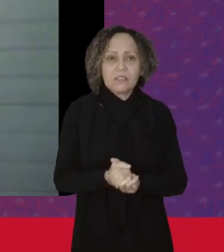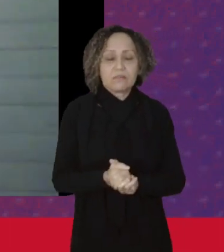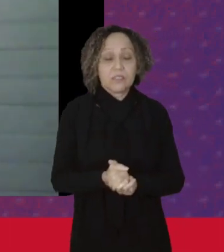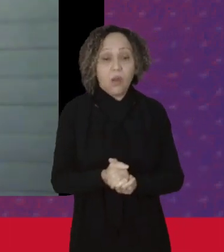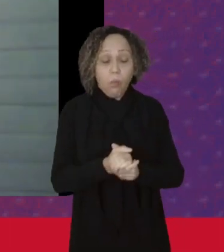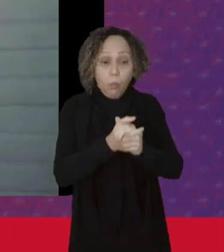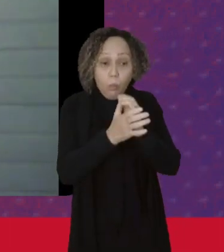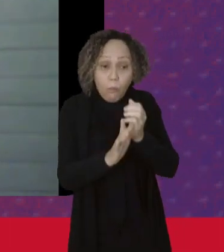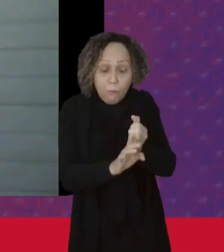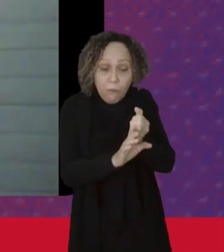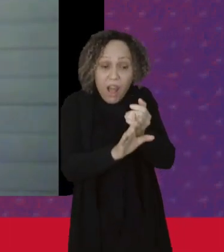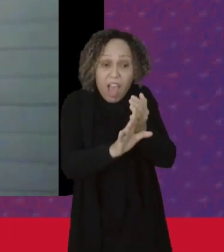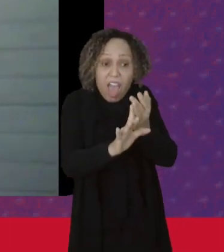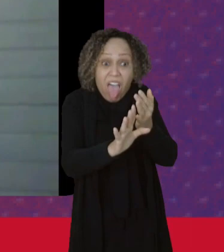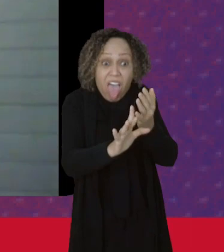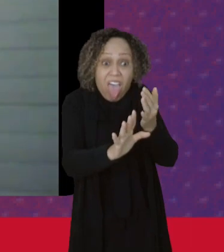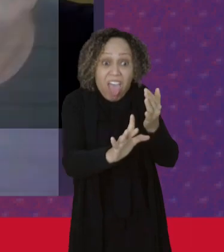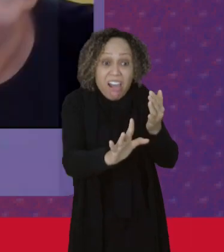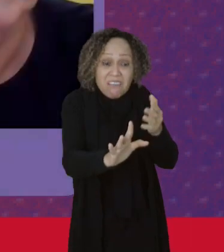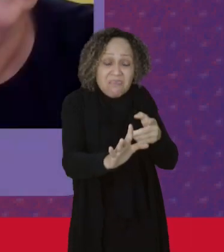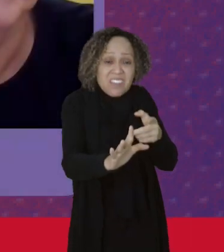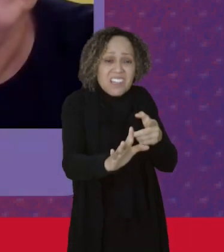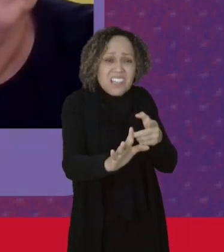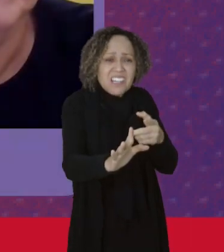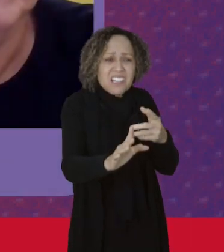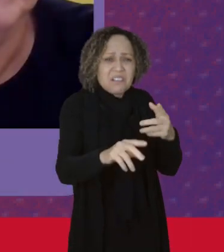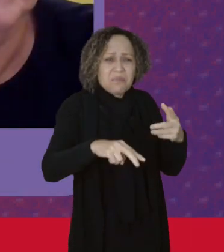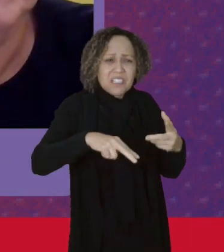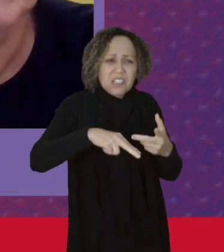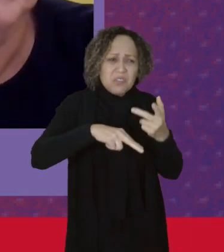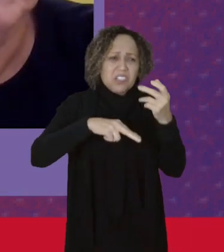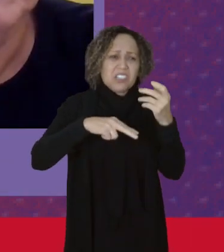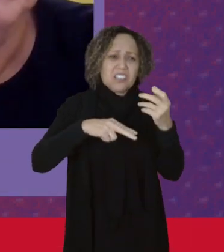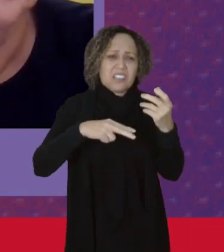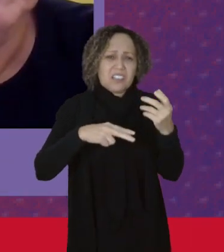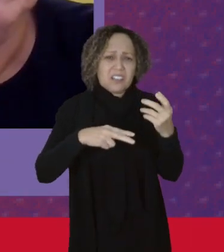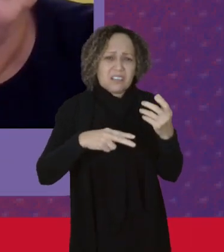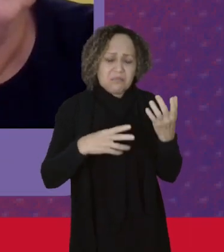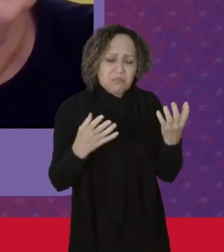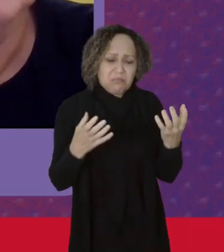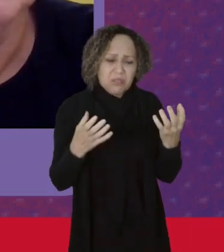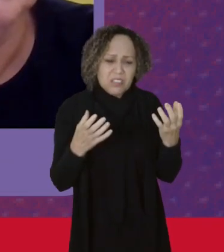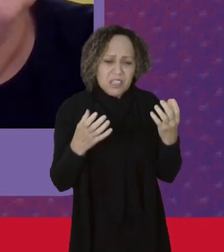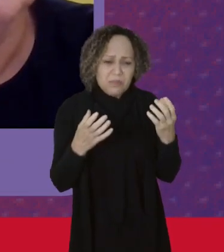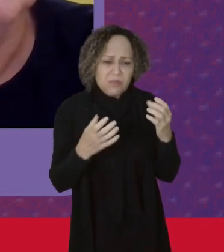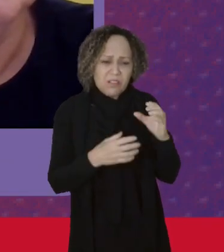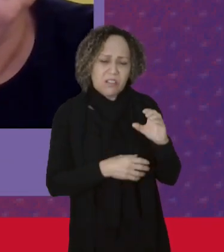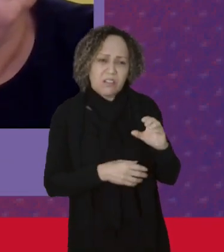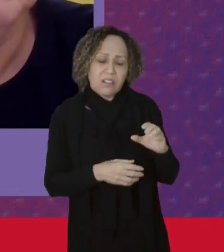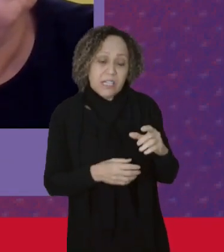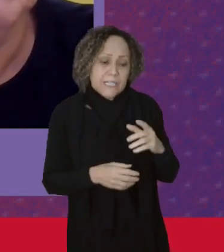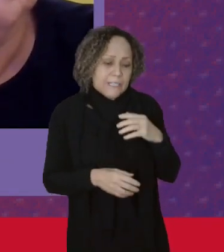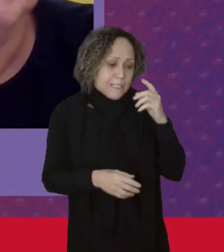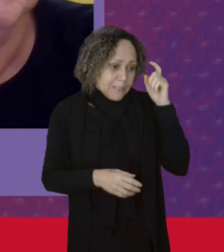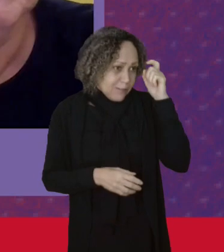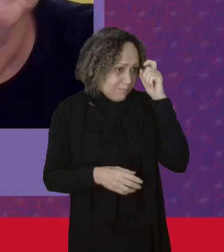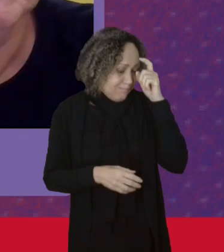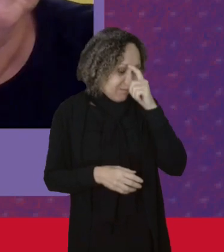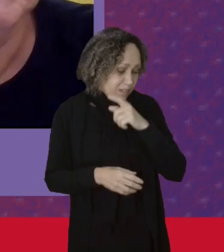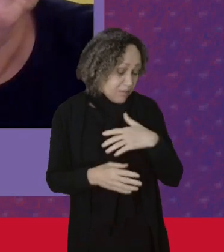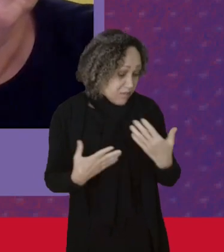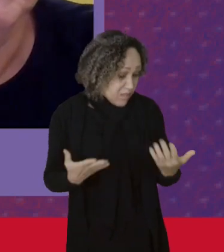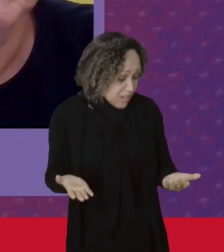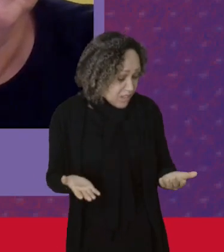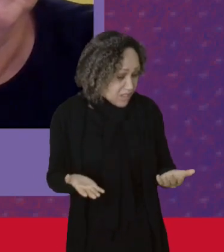fila no Brasil para esses procedimentos é muito grande, quando tem, né? Então, é importante a gente levar em conta